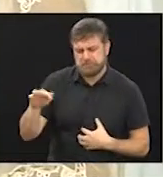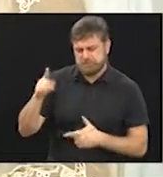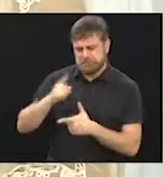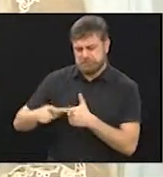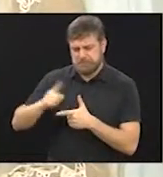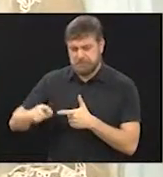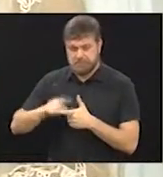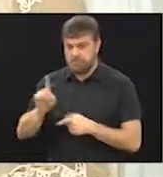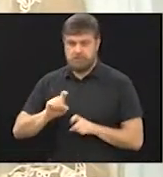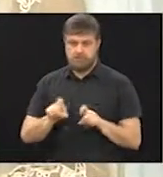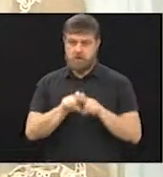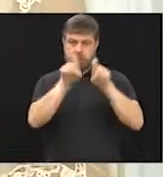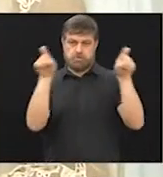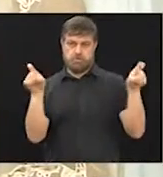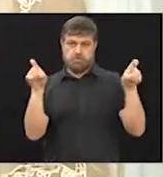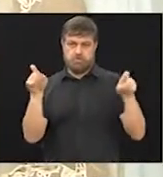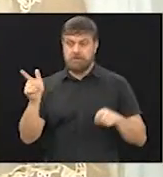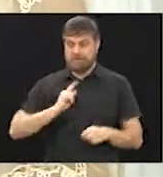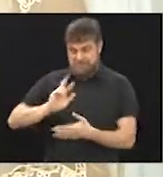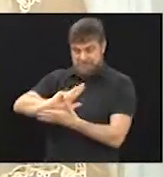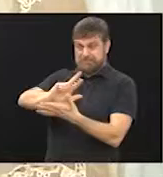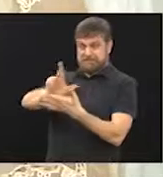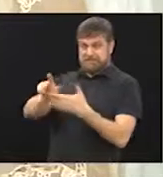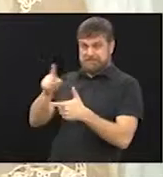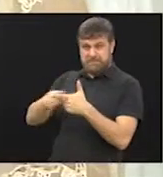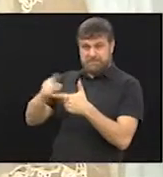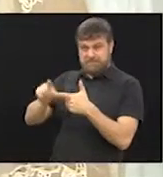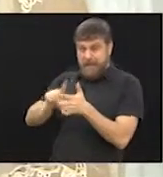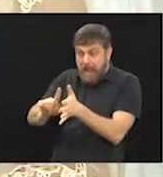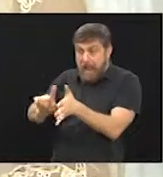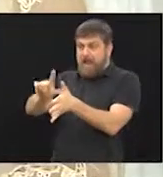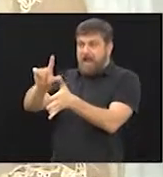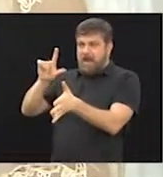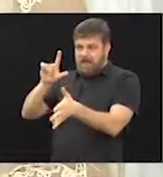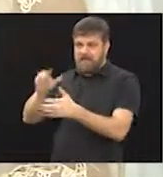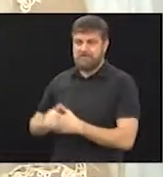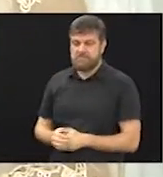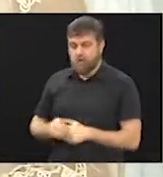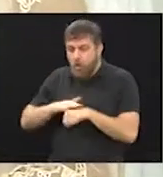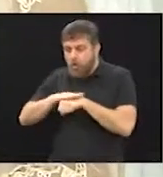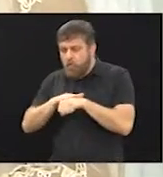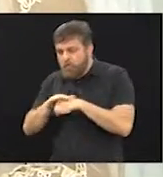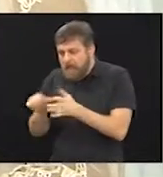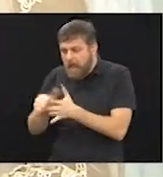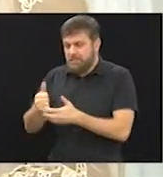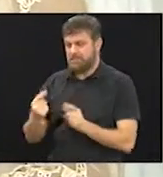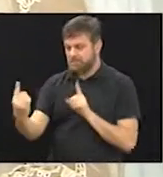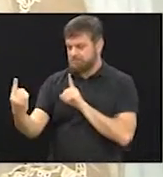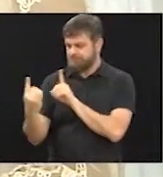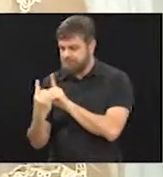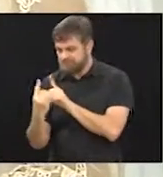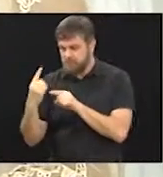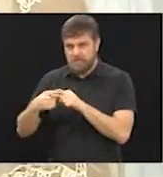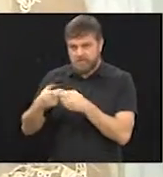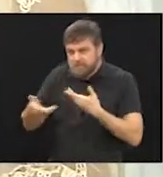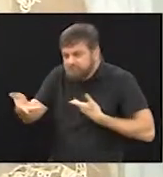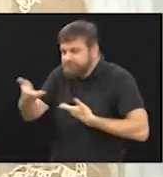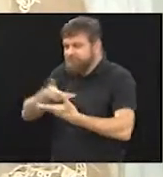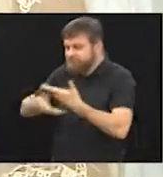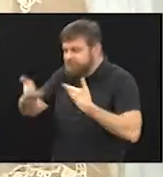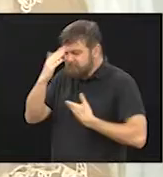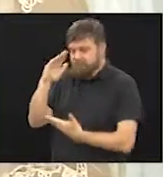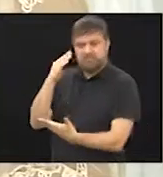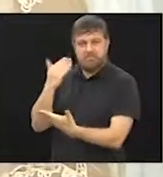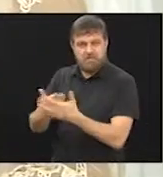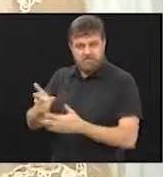não seja ginecológico, antes de procurar um outro especialista, por já termos essa ligação de